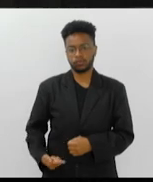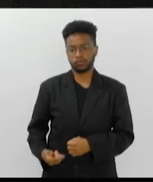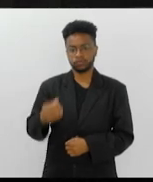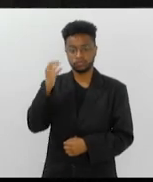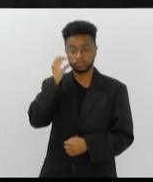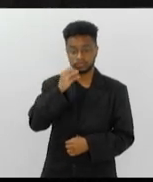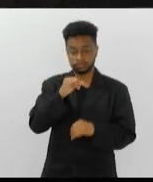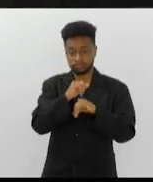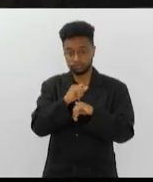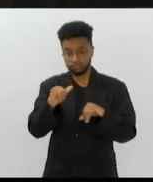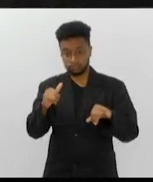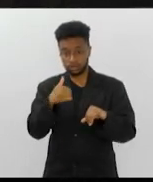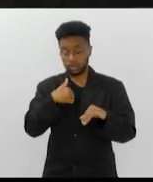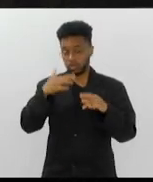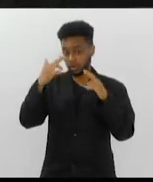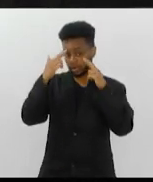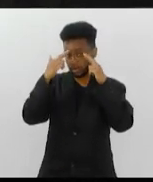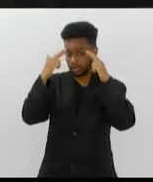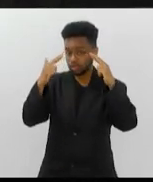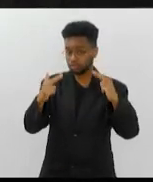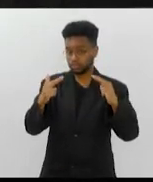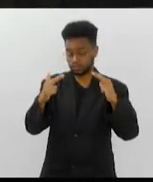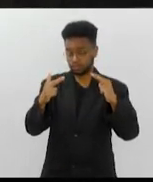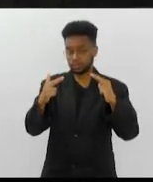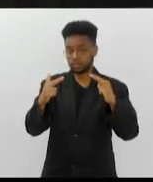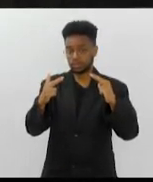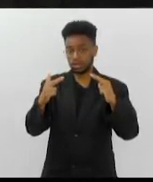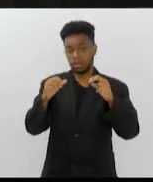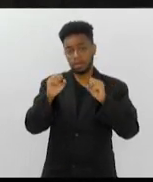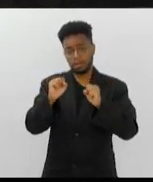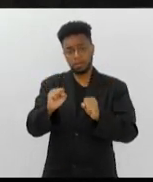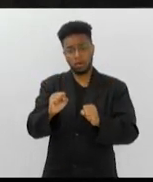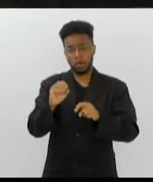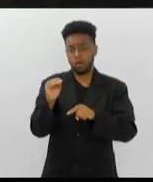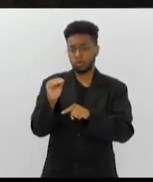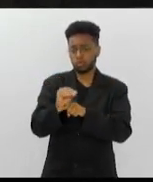vou respeitar entendimento, pode cuidar